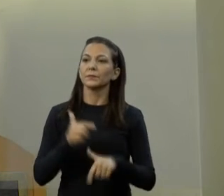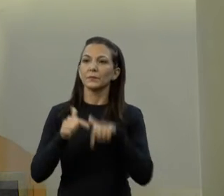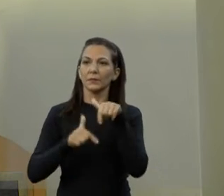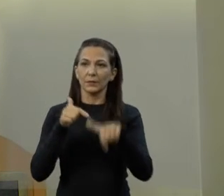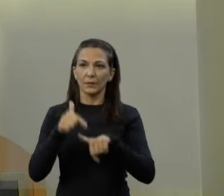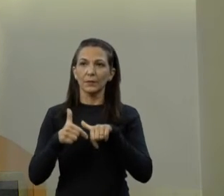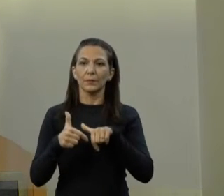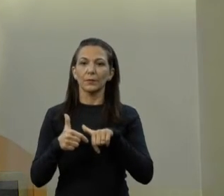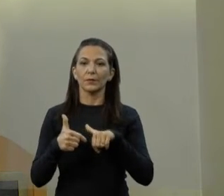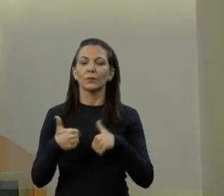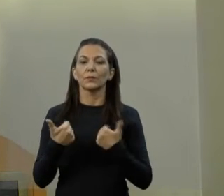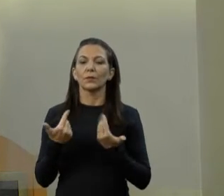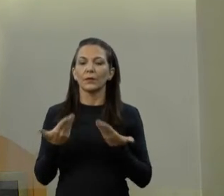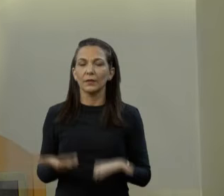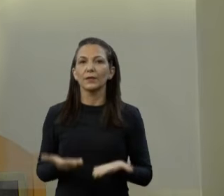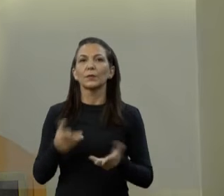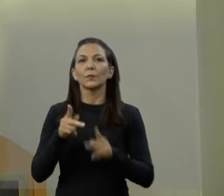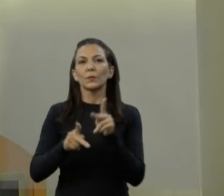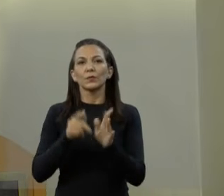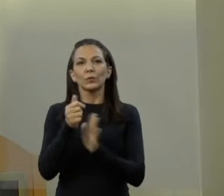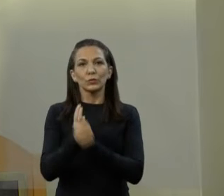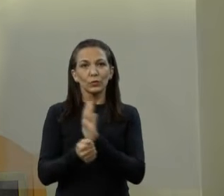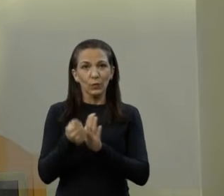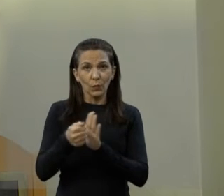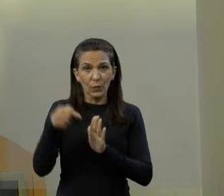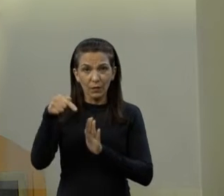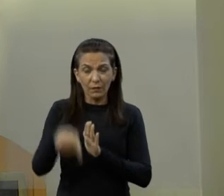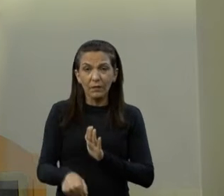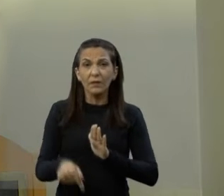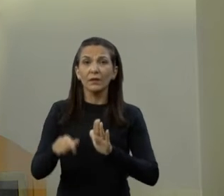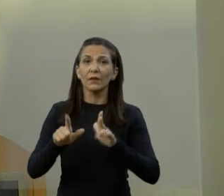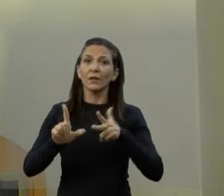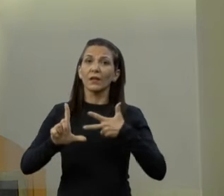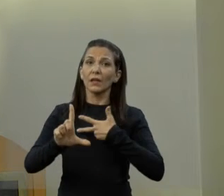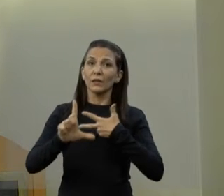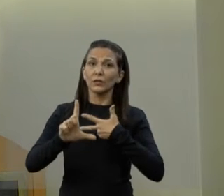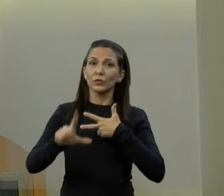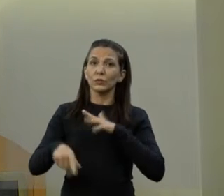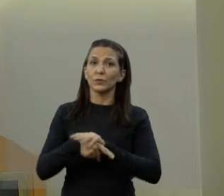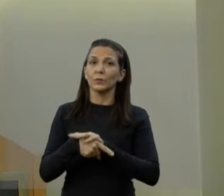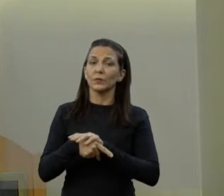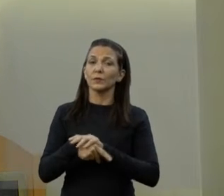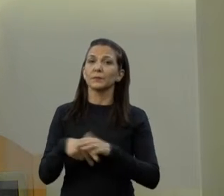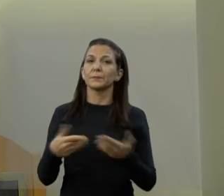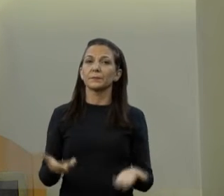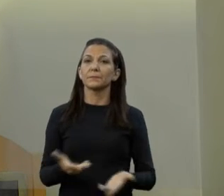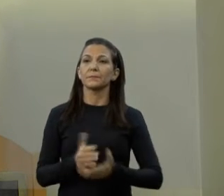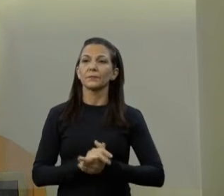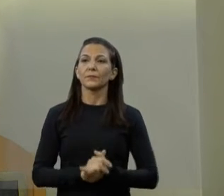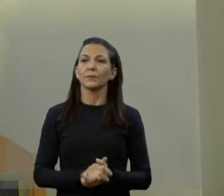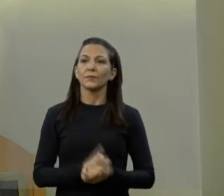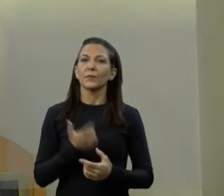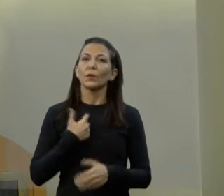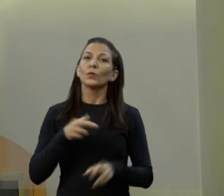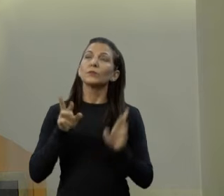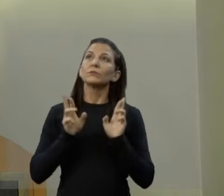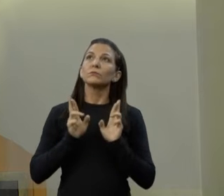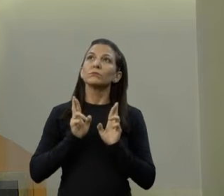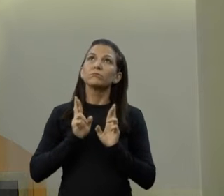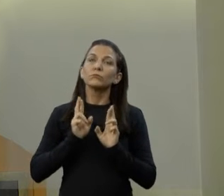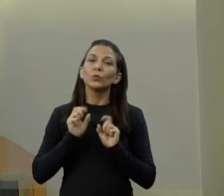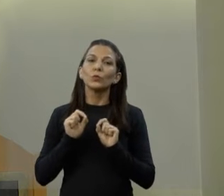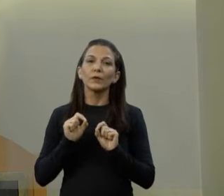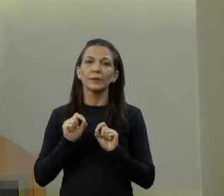trabalho que é prestado à população de Araraquara por isso legislativo municipal e eu espero que